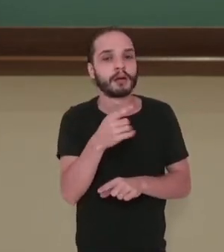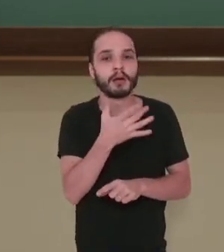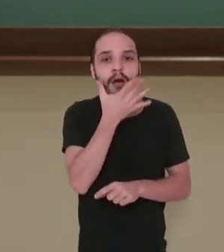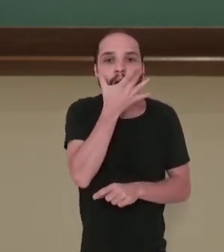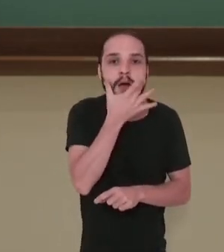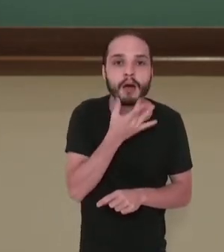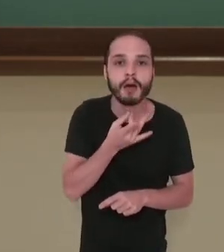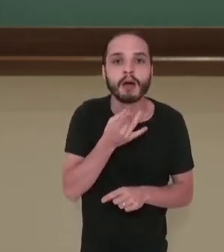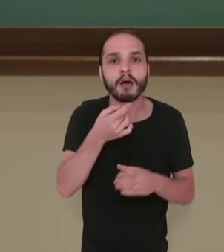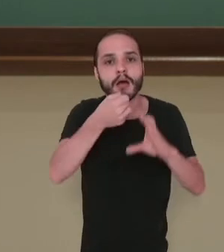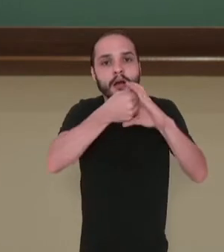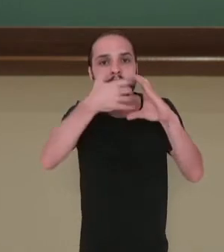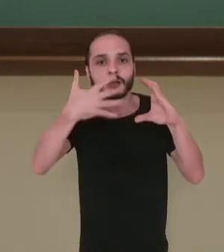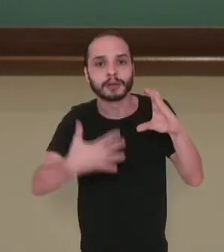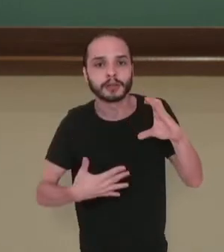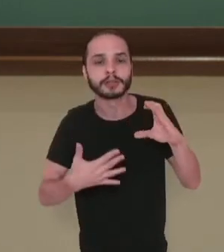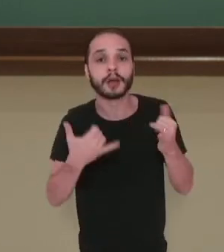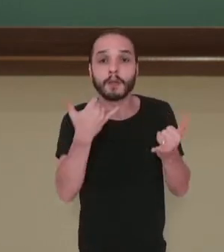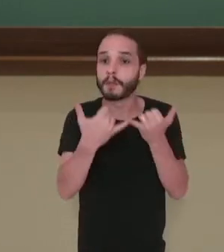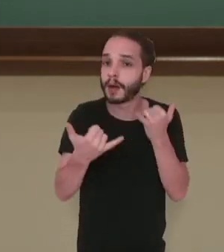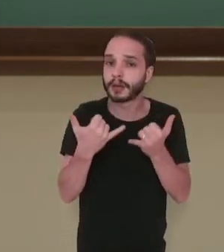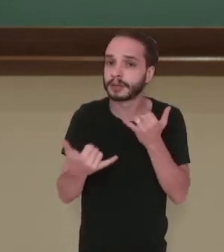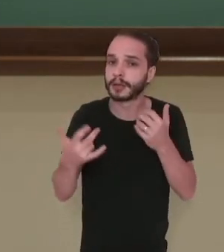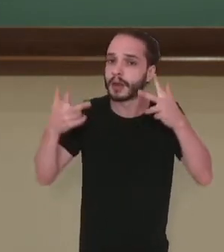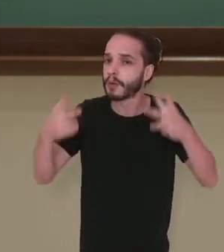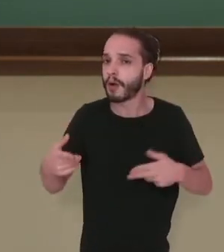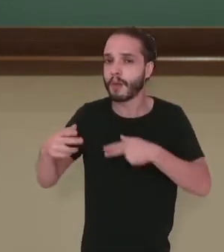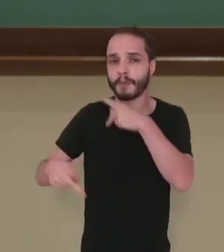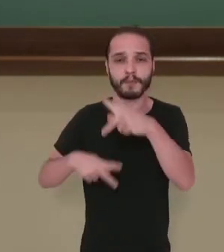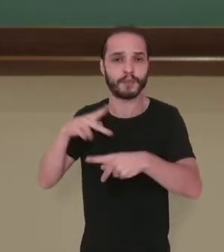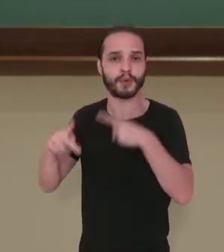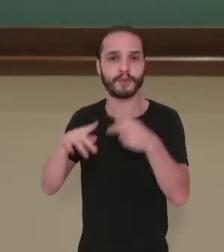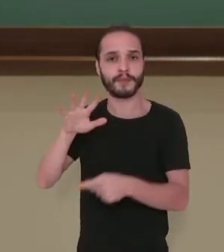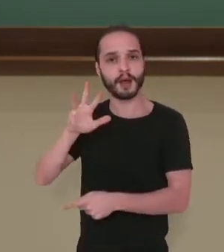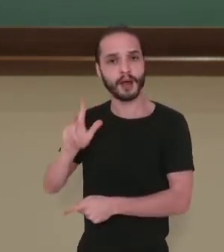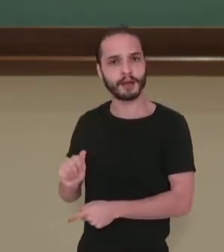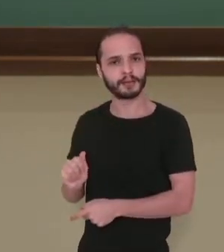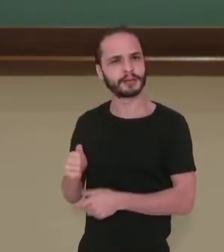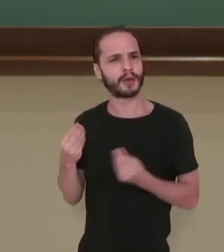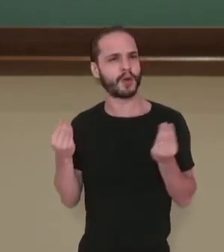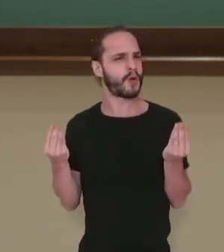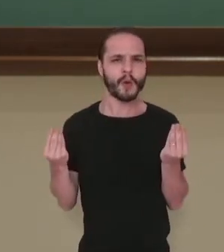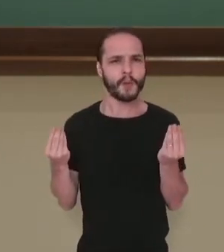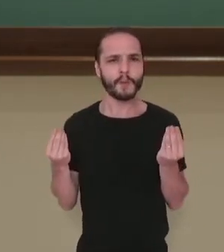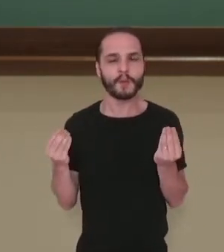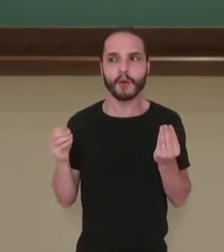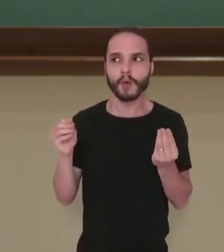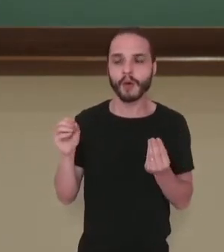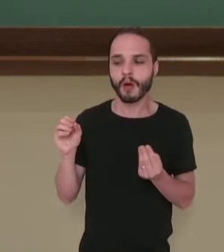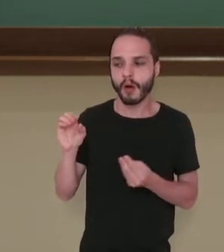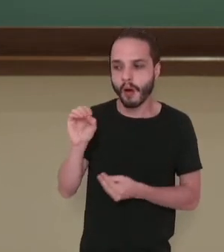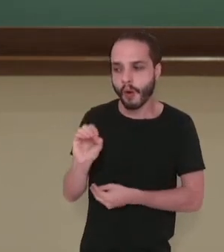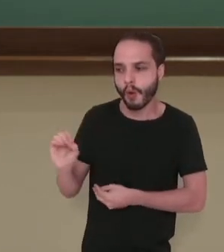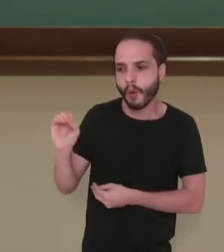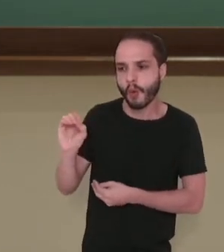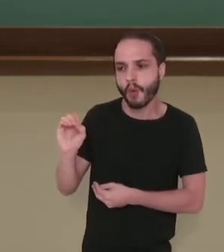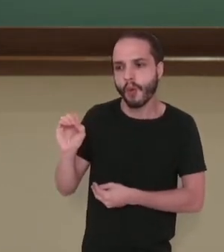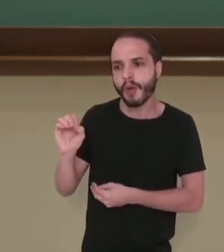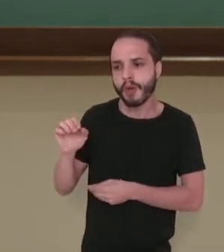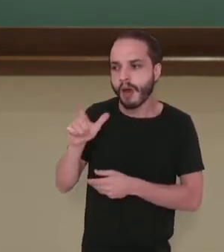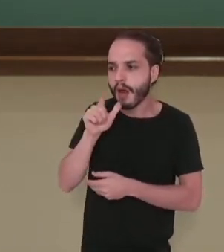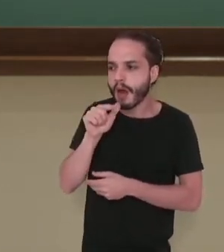dele, as características dele se assemelham com a população africana. Então, eles não poderiam ter atravessado pelo Pacífico. Então, existe